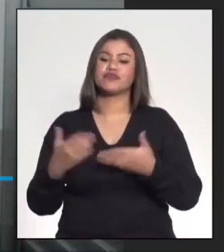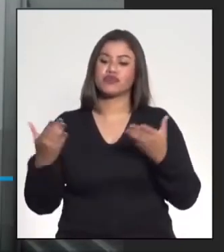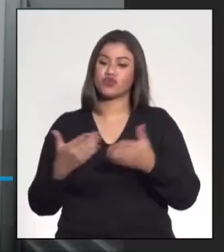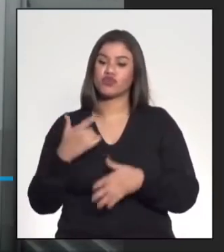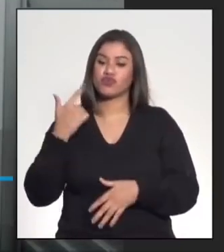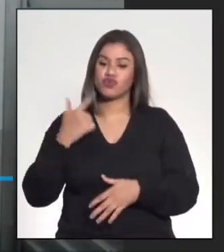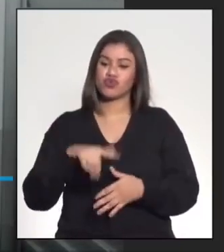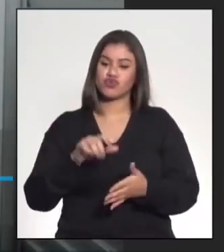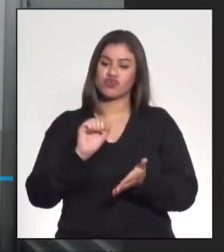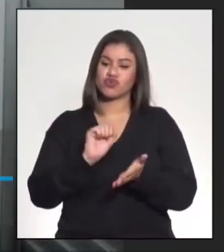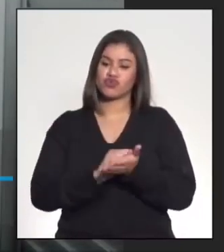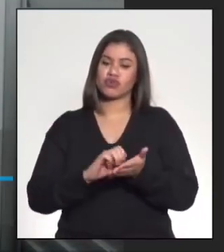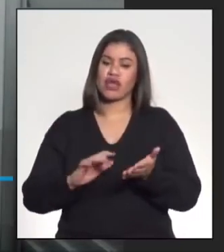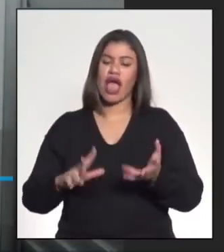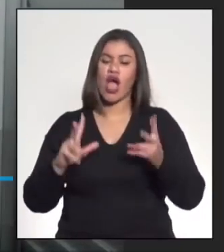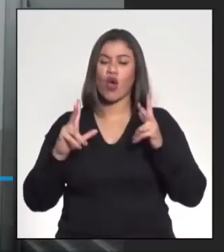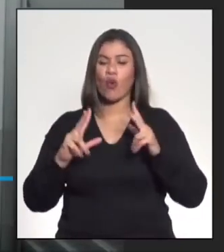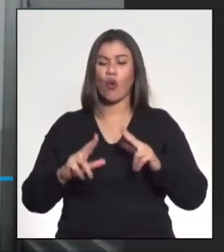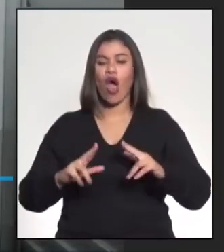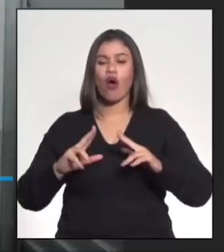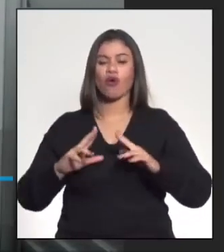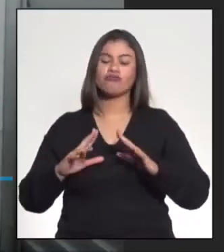verdade, é como se fosse uma lição de casa.